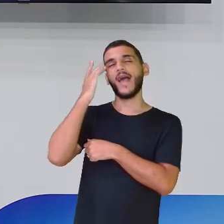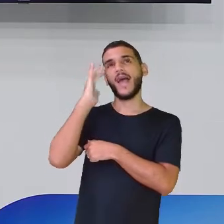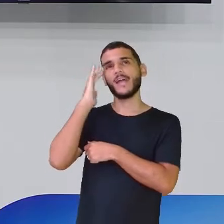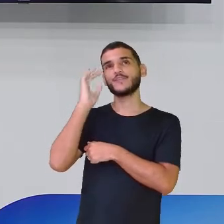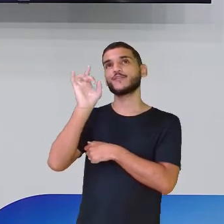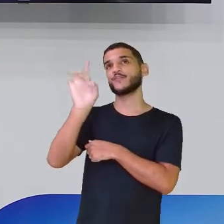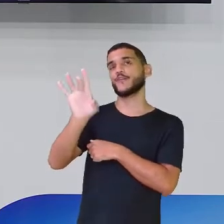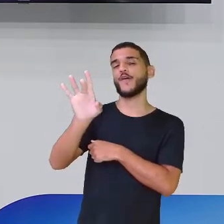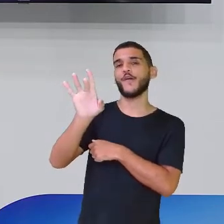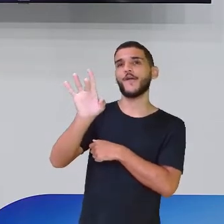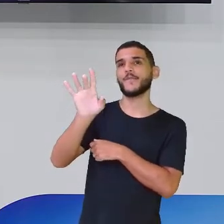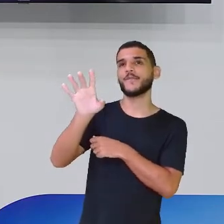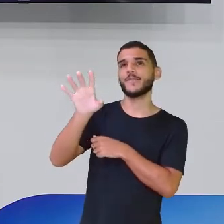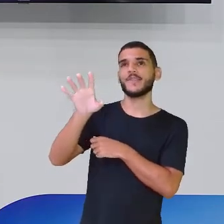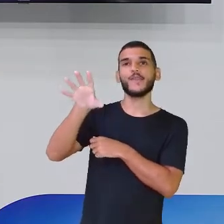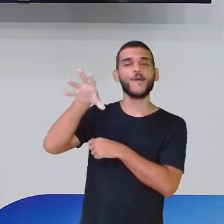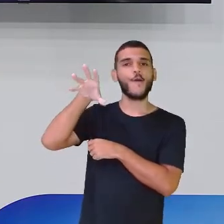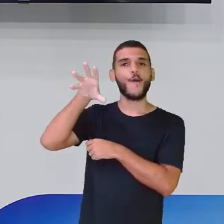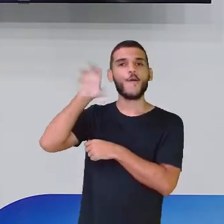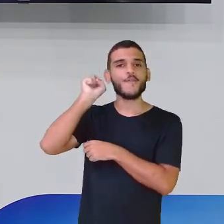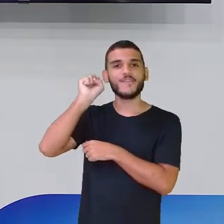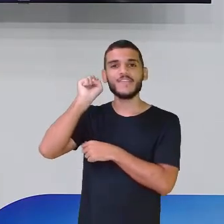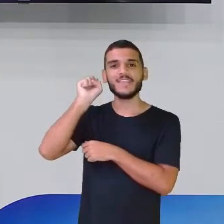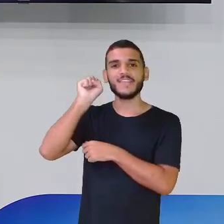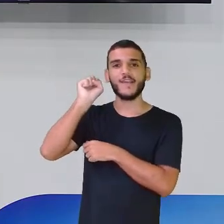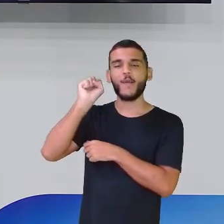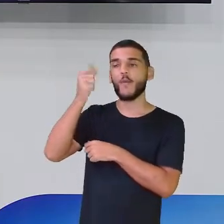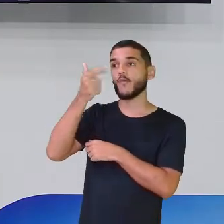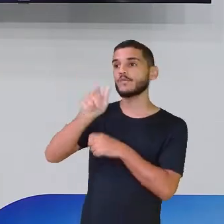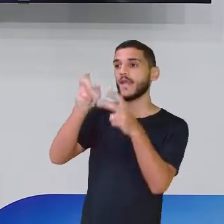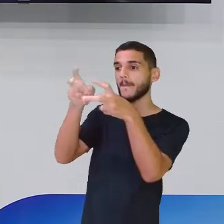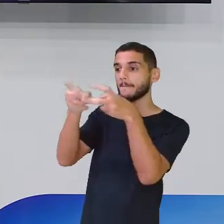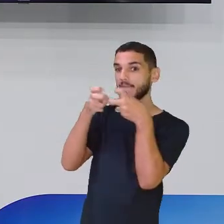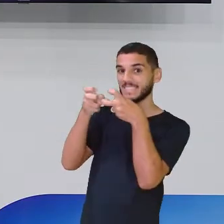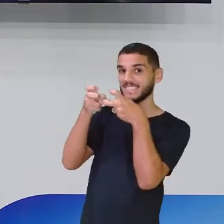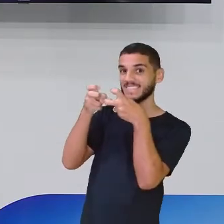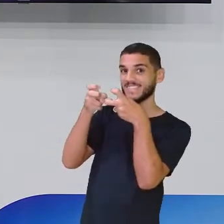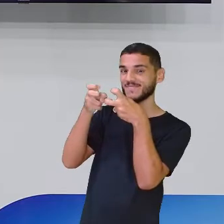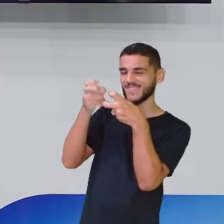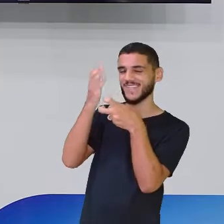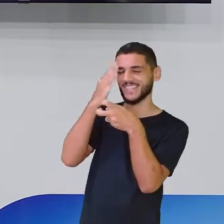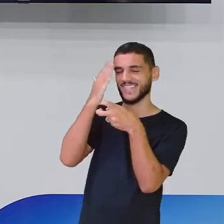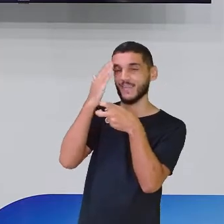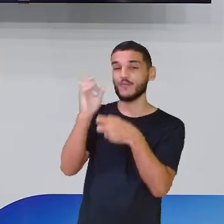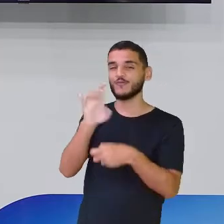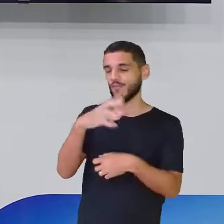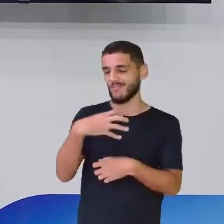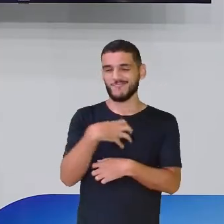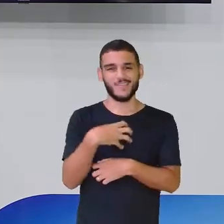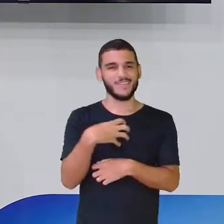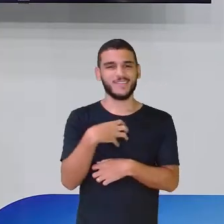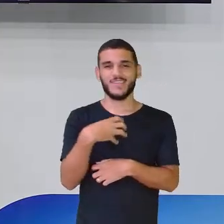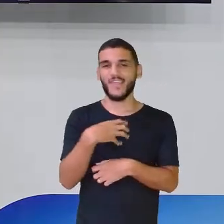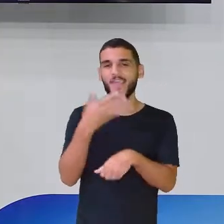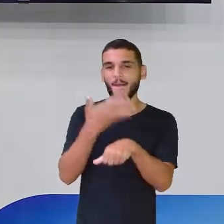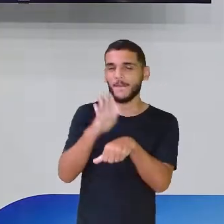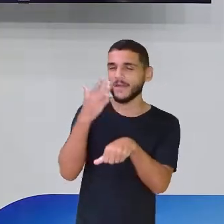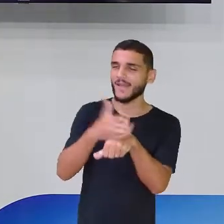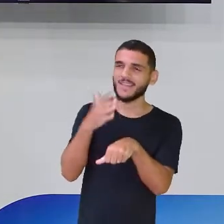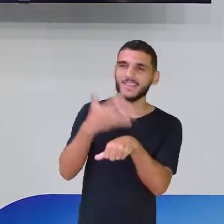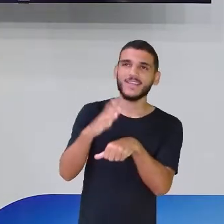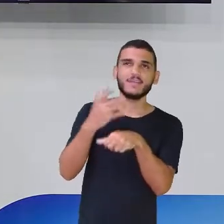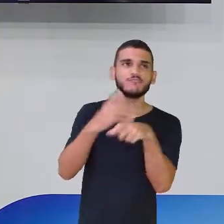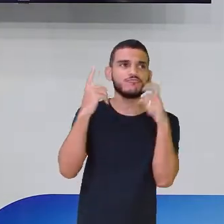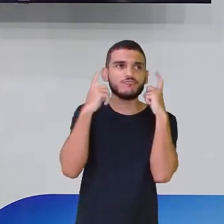que a gente consegue identificar, né? Se a gente for, poucos, treinando o nosso ouvido, a nossa capacidade de